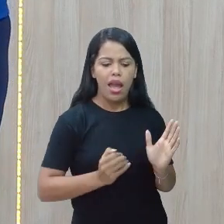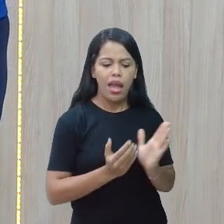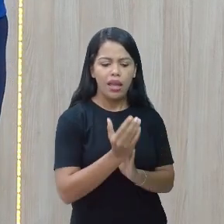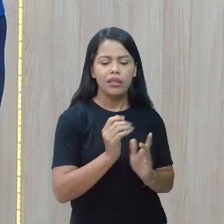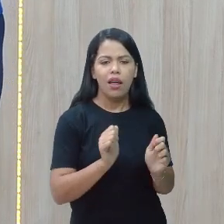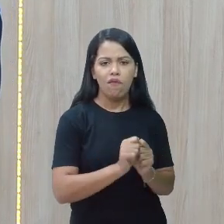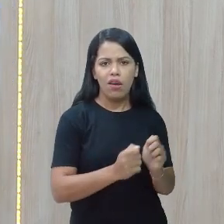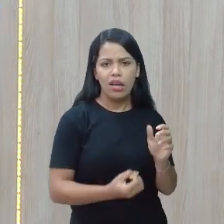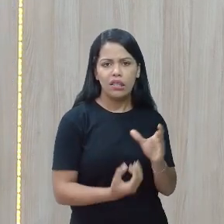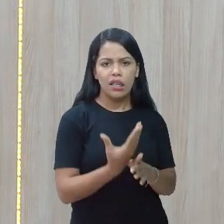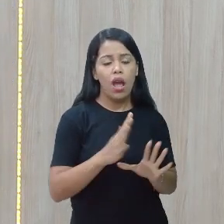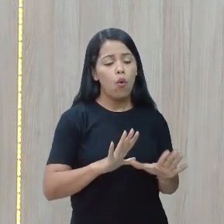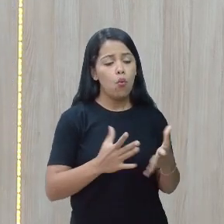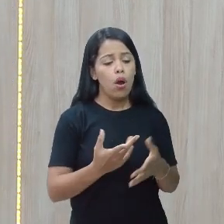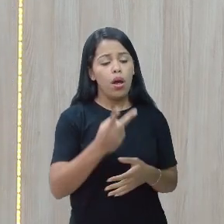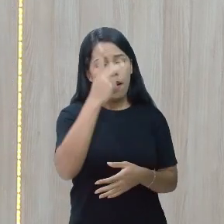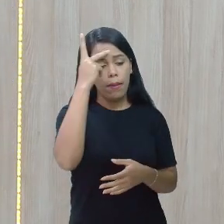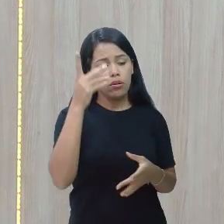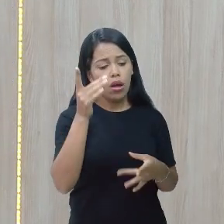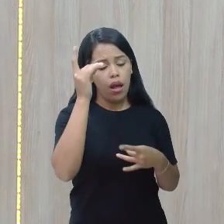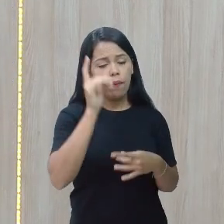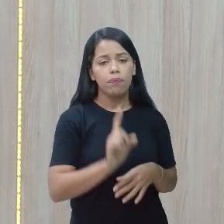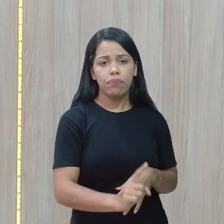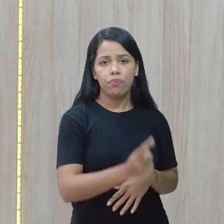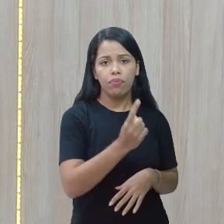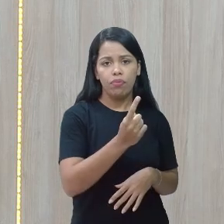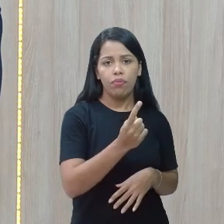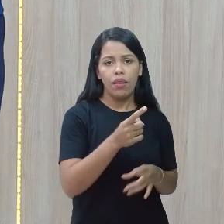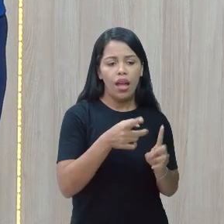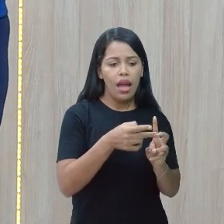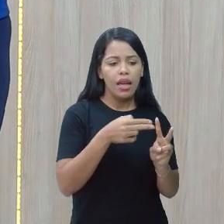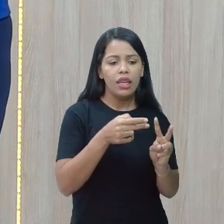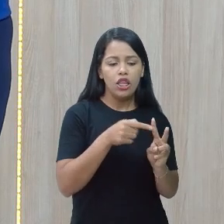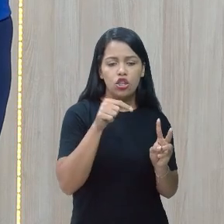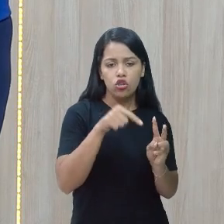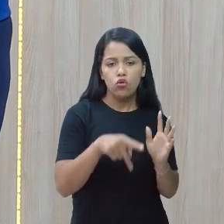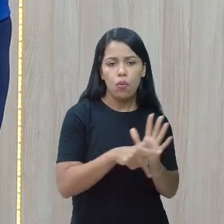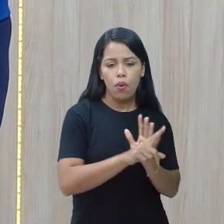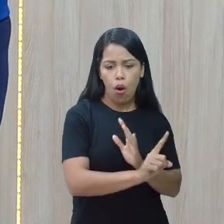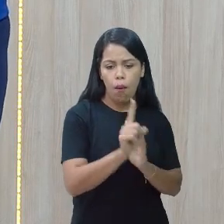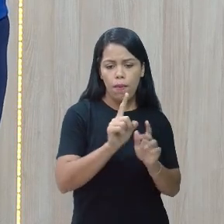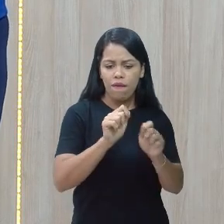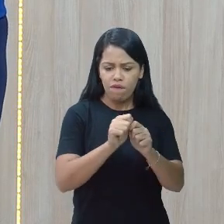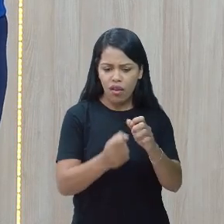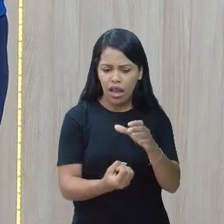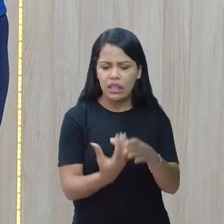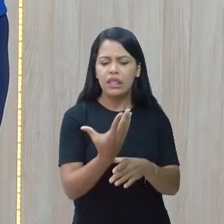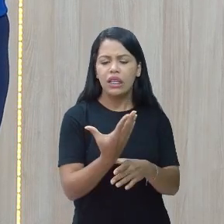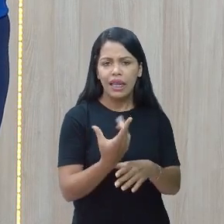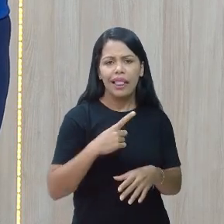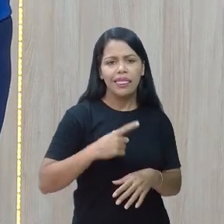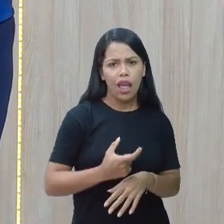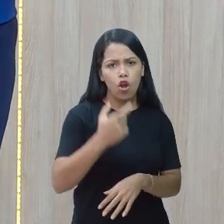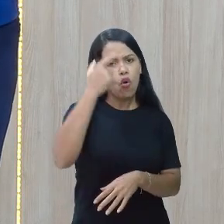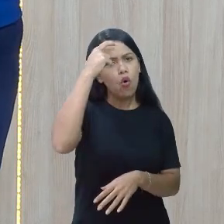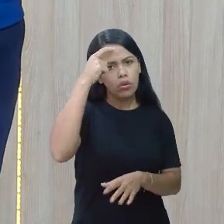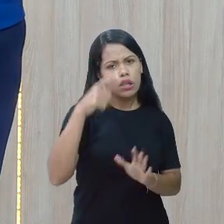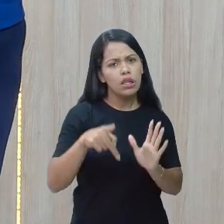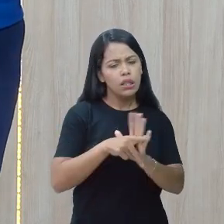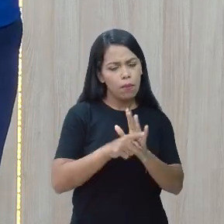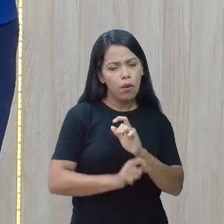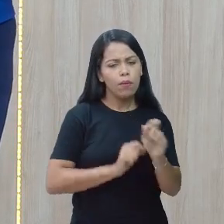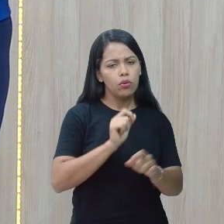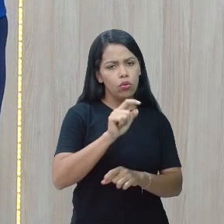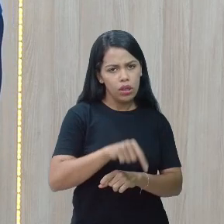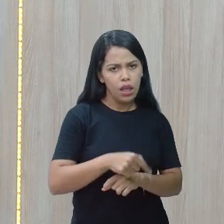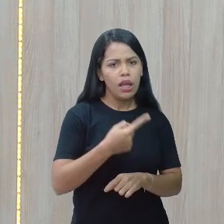sendo índio, assumindo a sua posição como indígena, sabe quem ele é, tem consciência de sua etnia